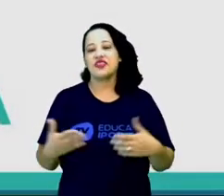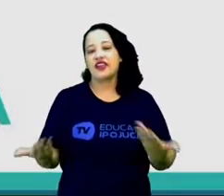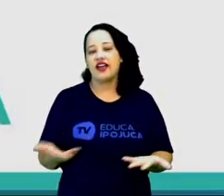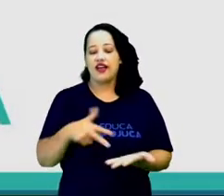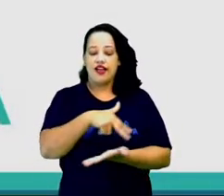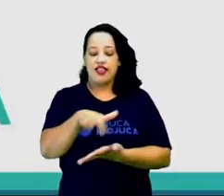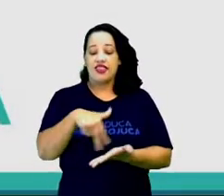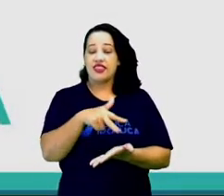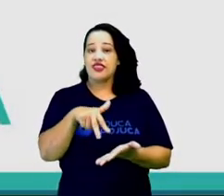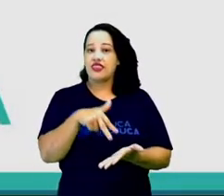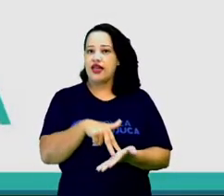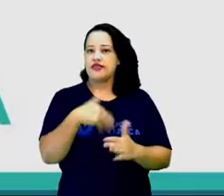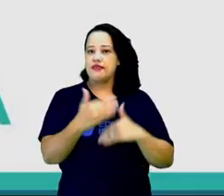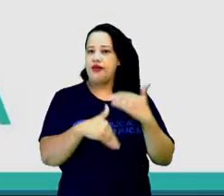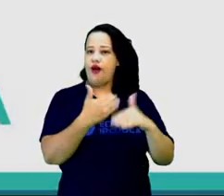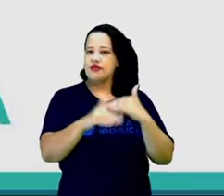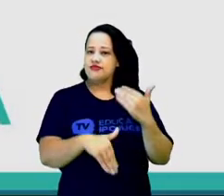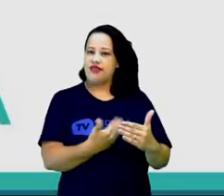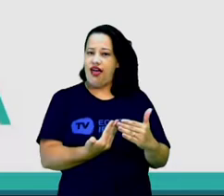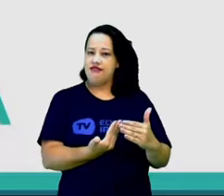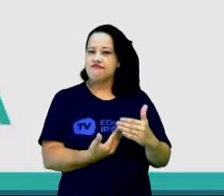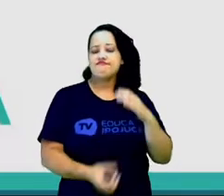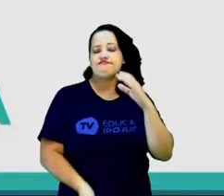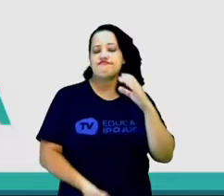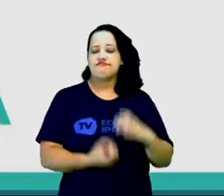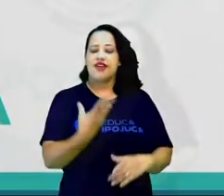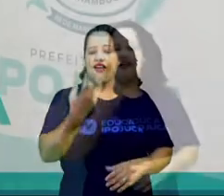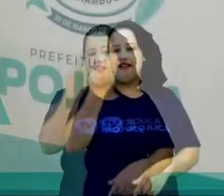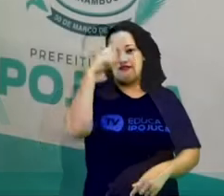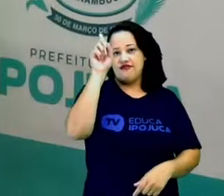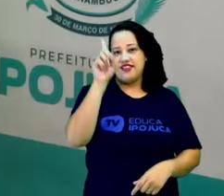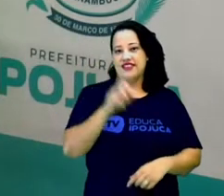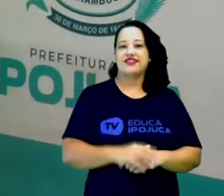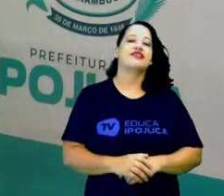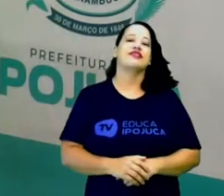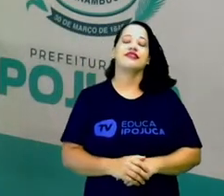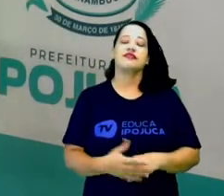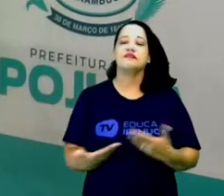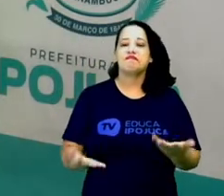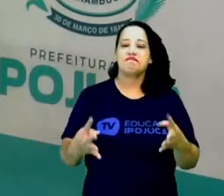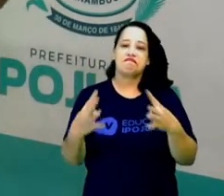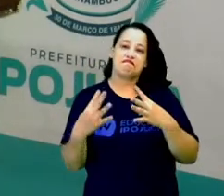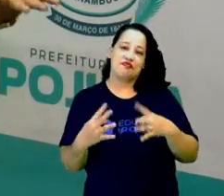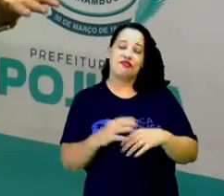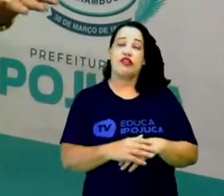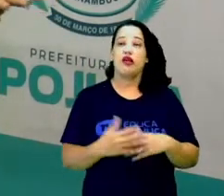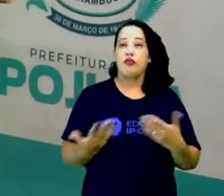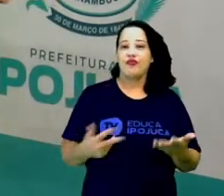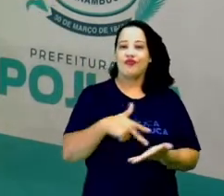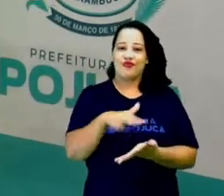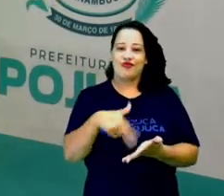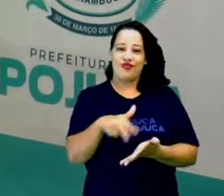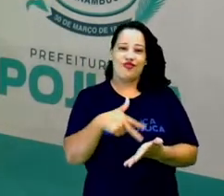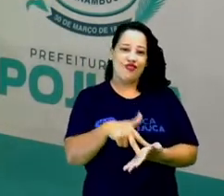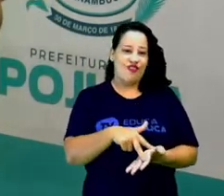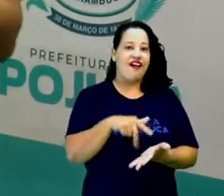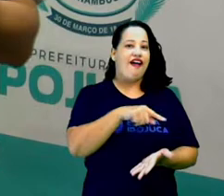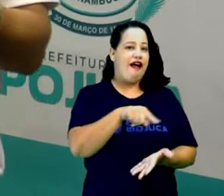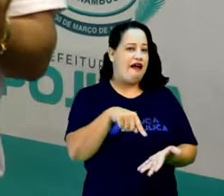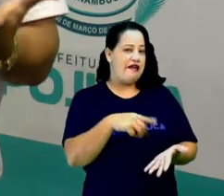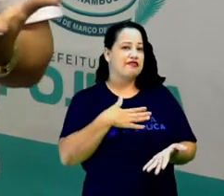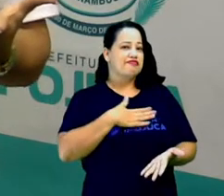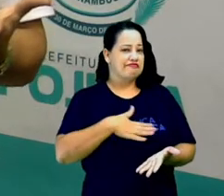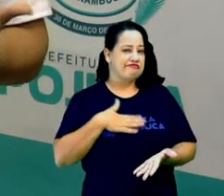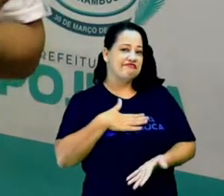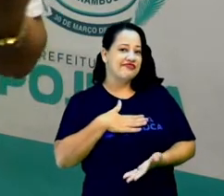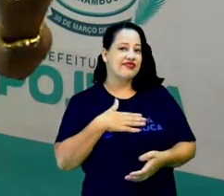Dança, processo de criação. Olha aqui para a professora. Quem não gosta de um momento de dança? E como é que você visualiza